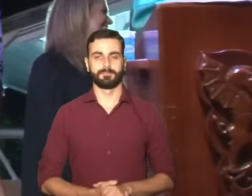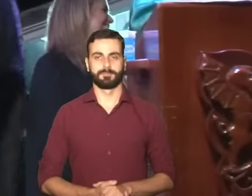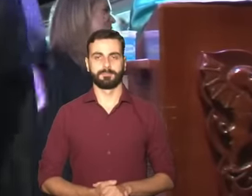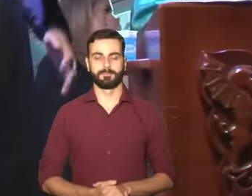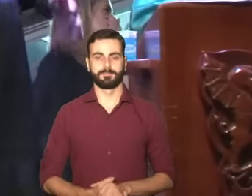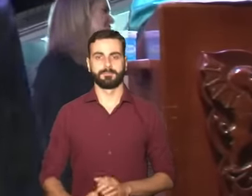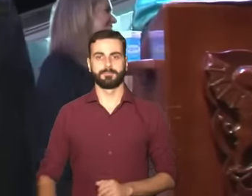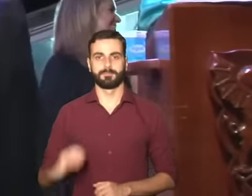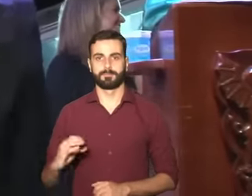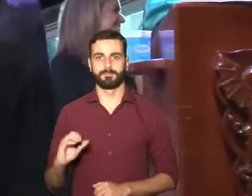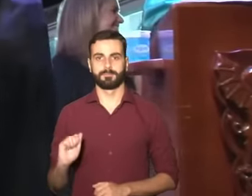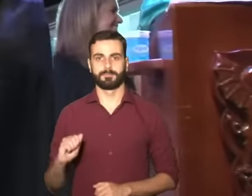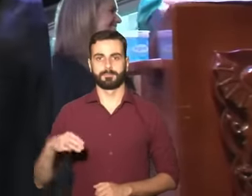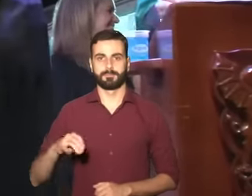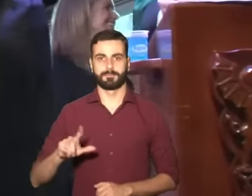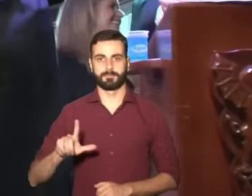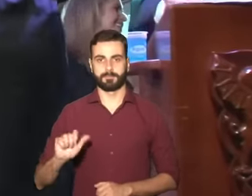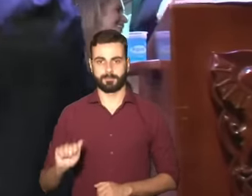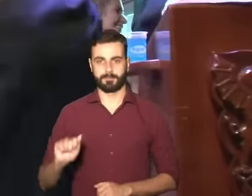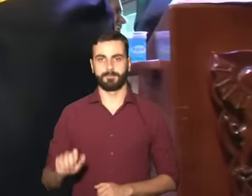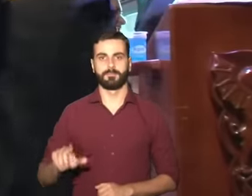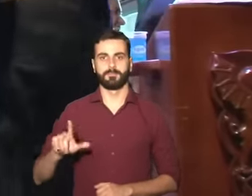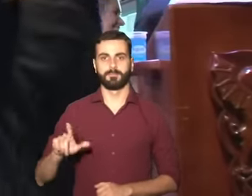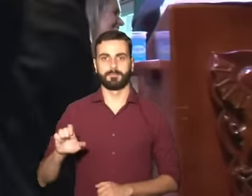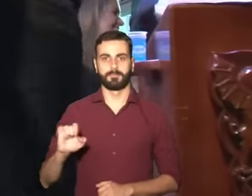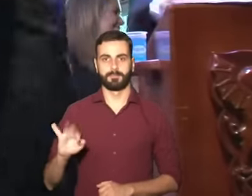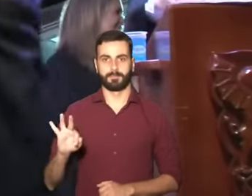Camila Garcia Regis Leite.